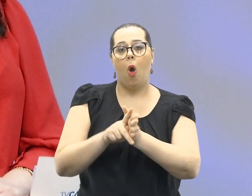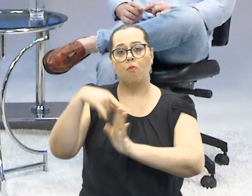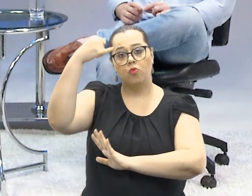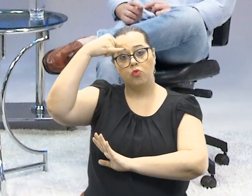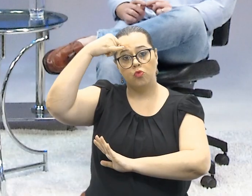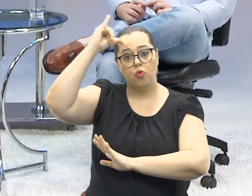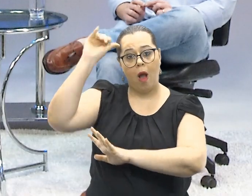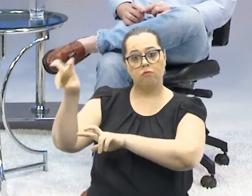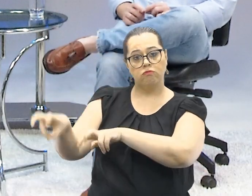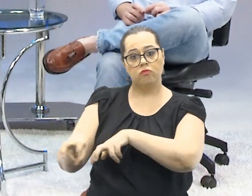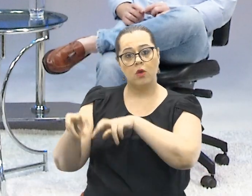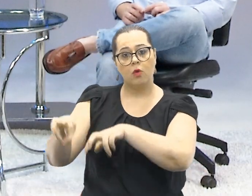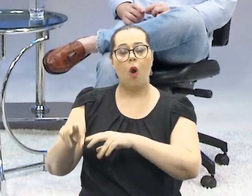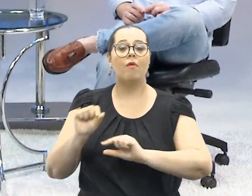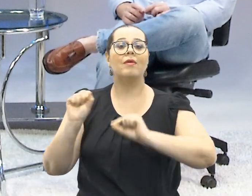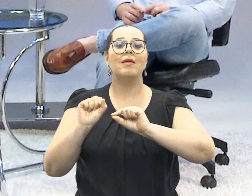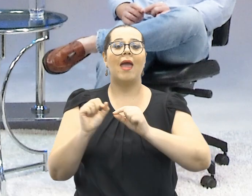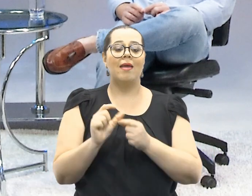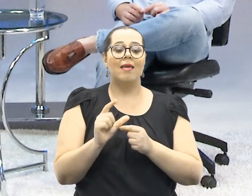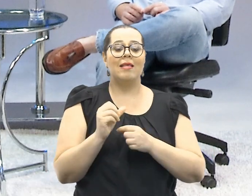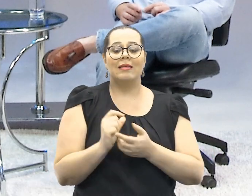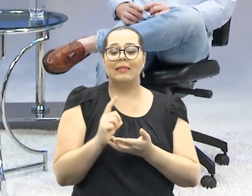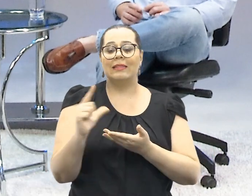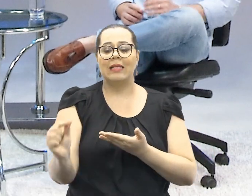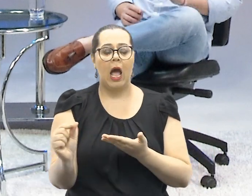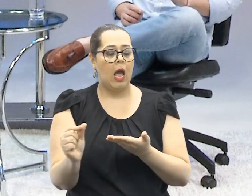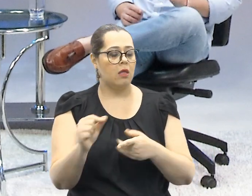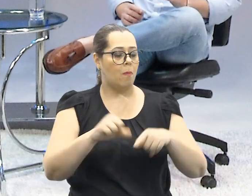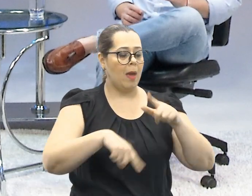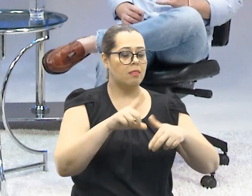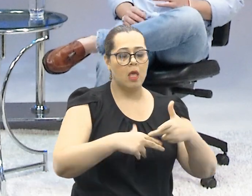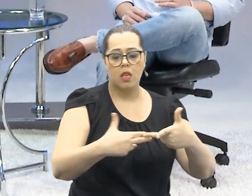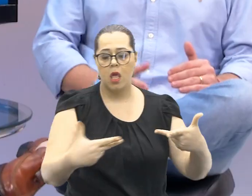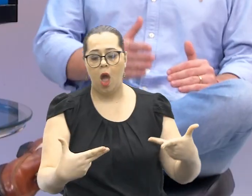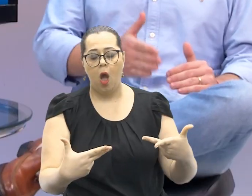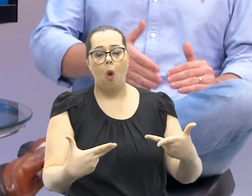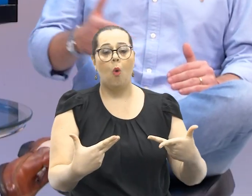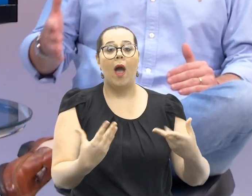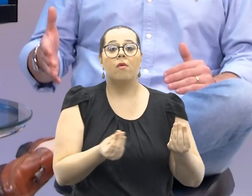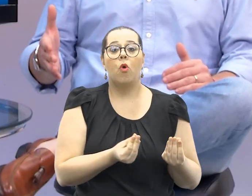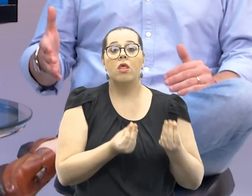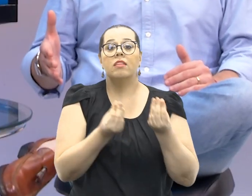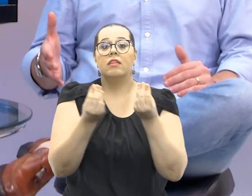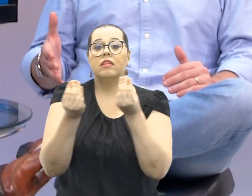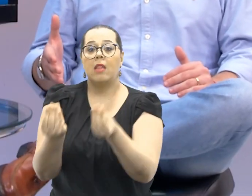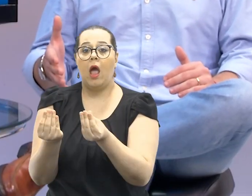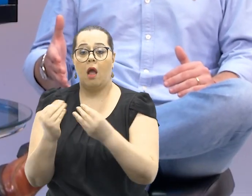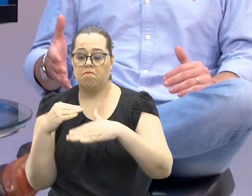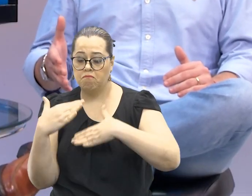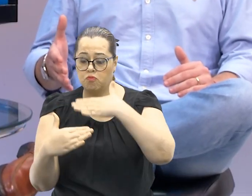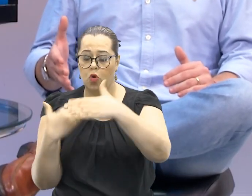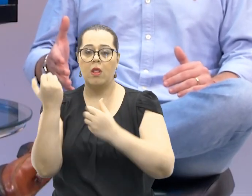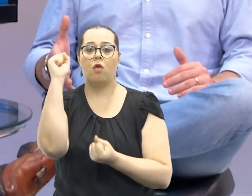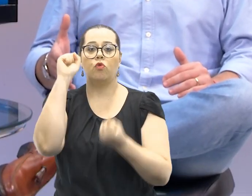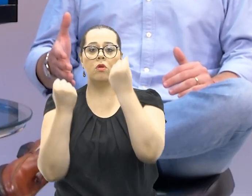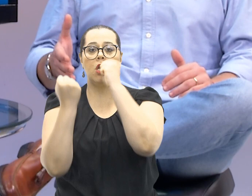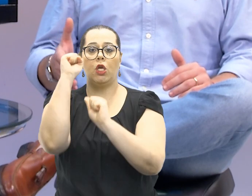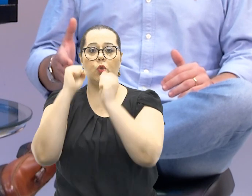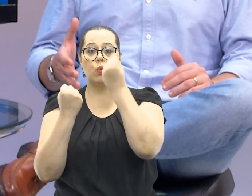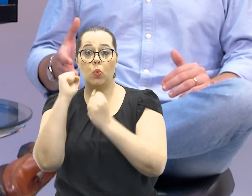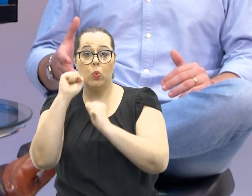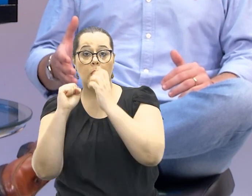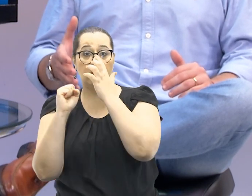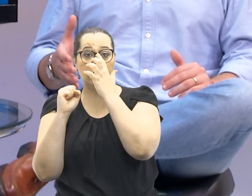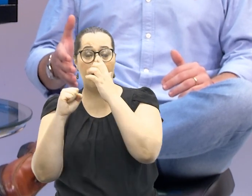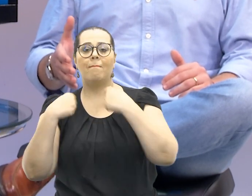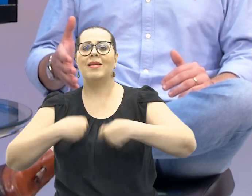sai da matéria-prima, que é importantíssima, que é o produtor da ponta, mas para quem passa aqui lá para um processo industrial, nós temos